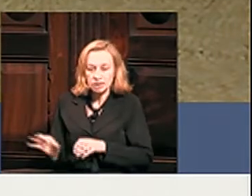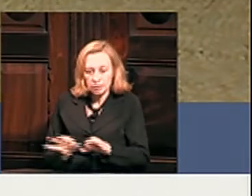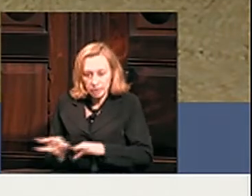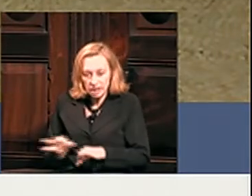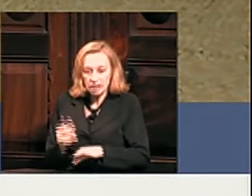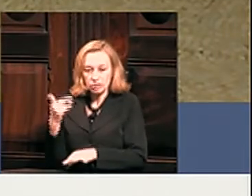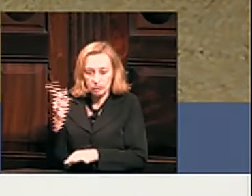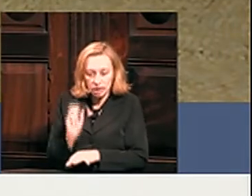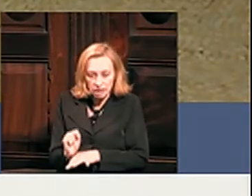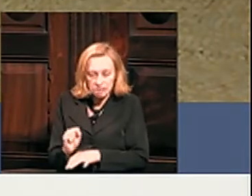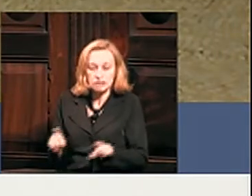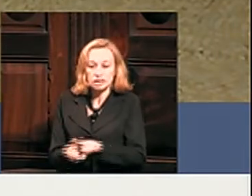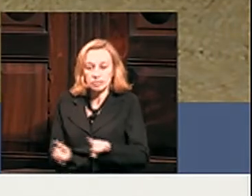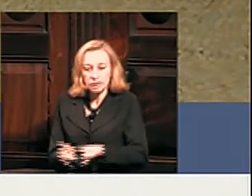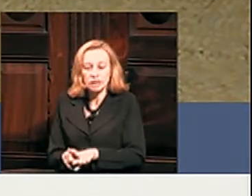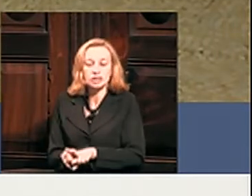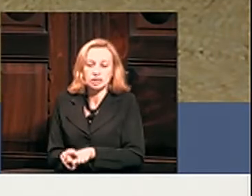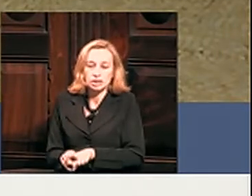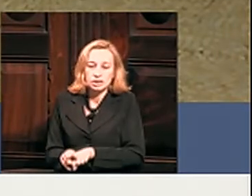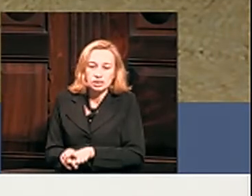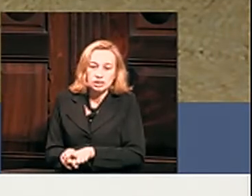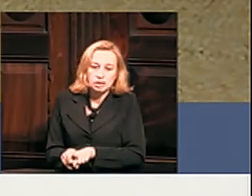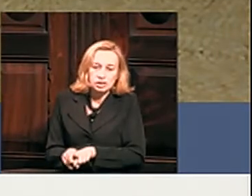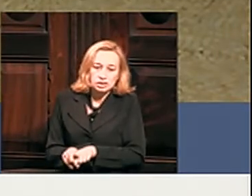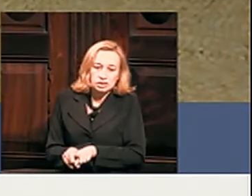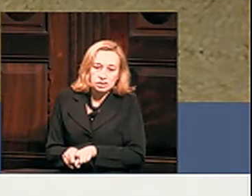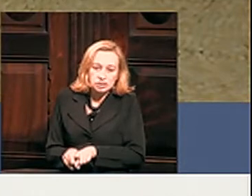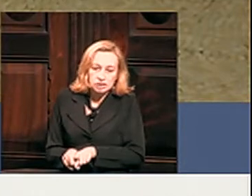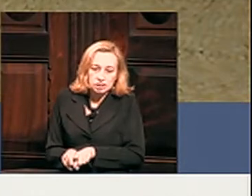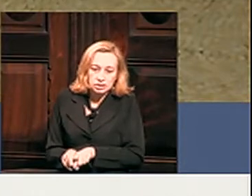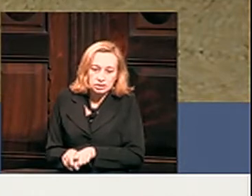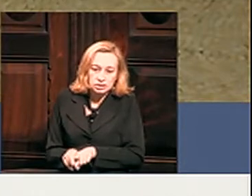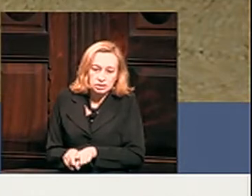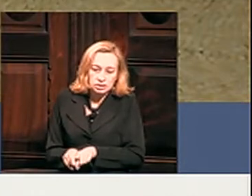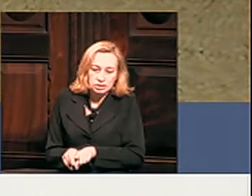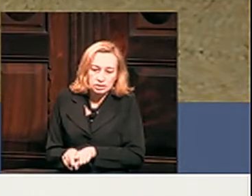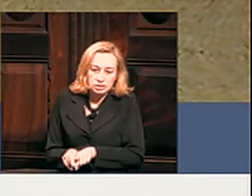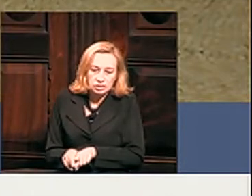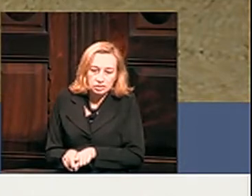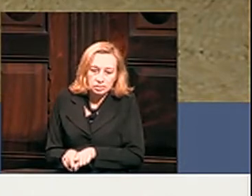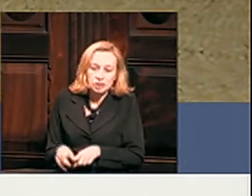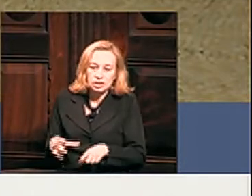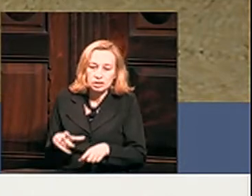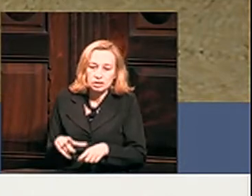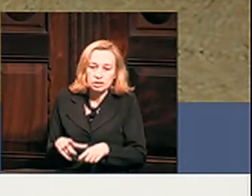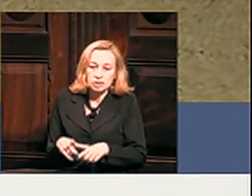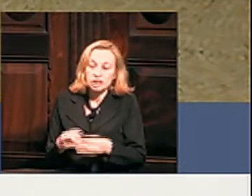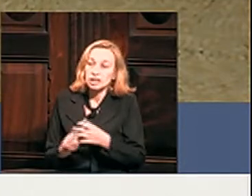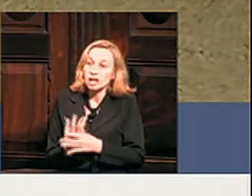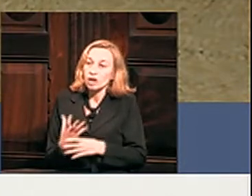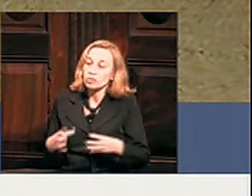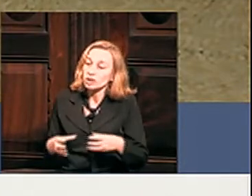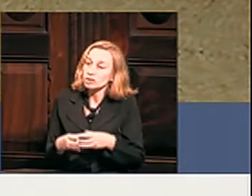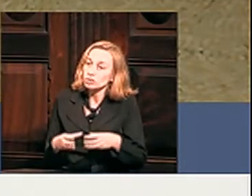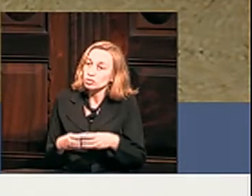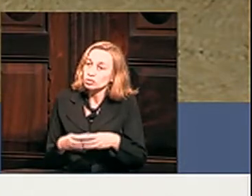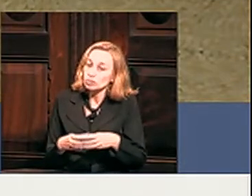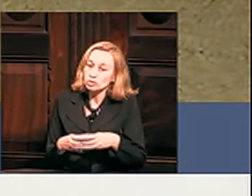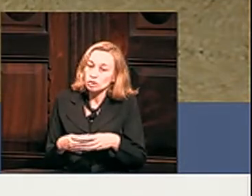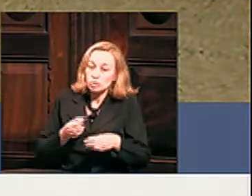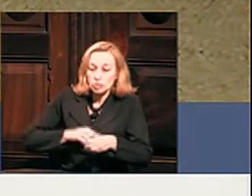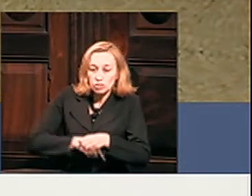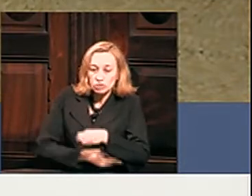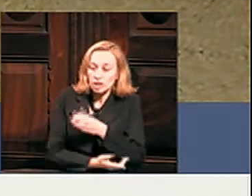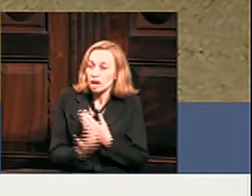gás e também para constituirmos uma comissão que aprofundará